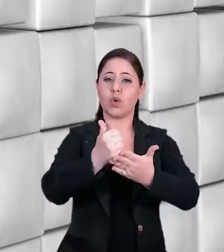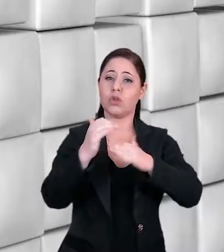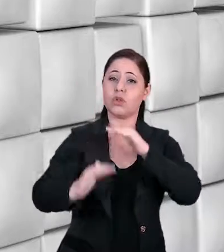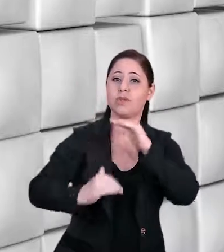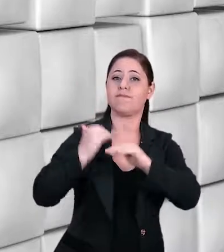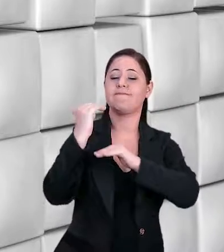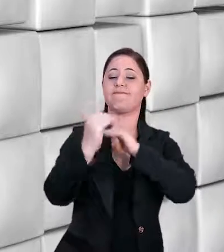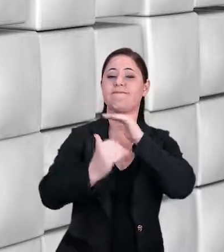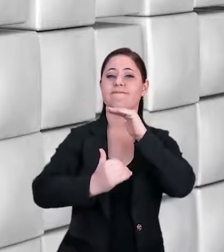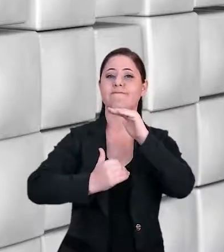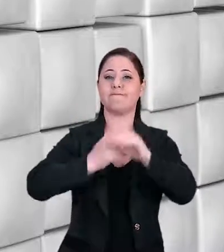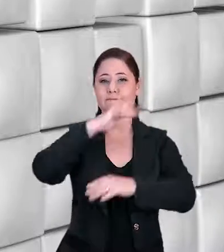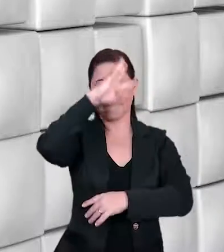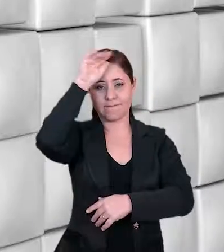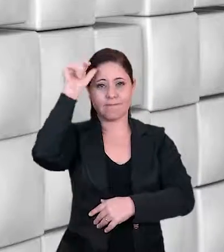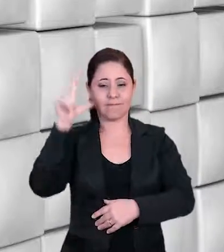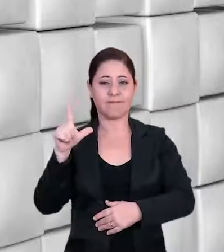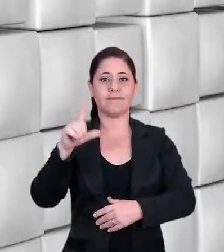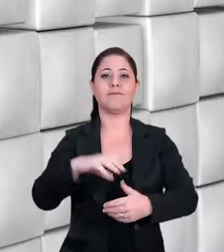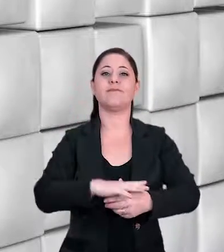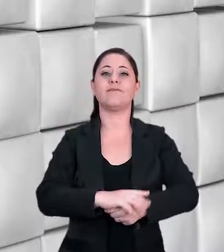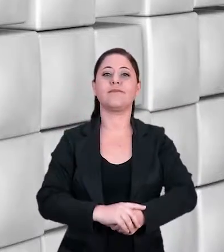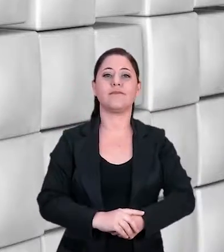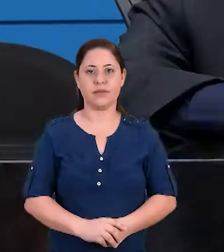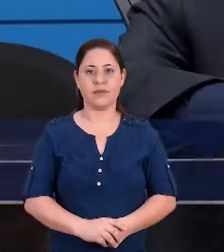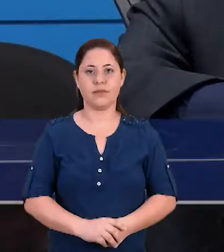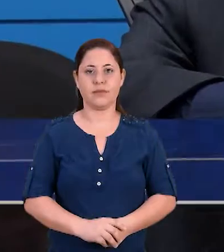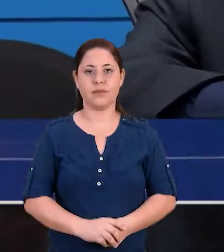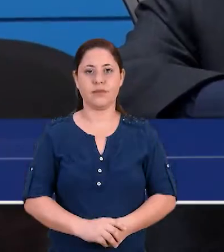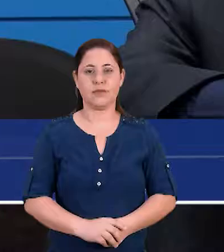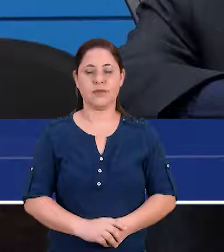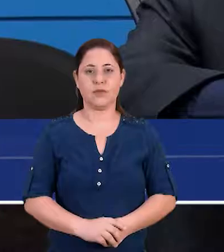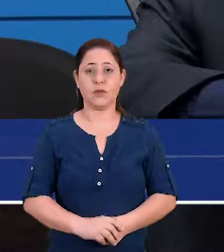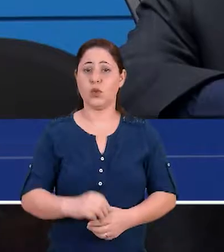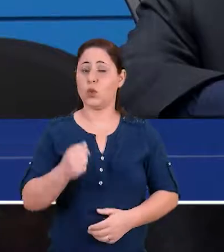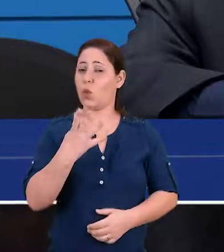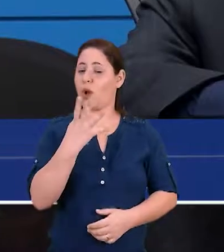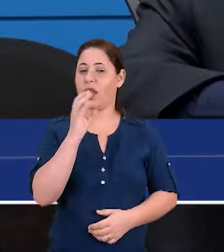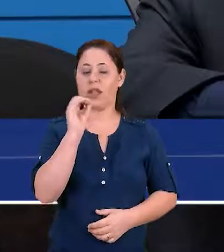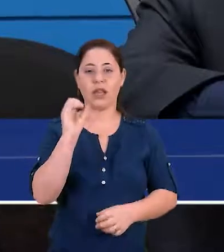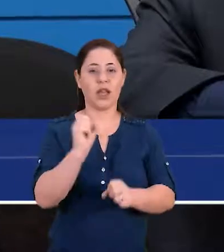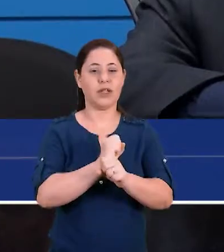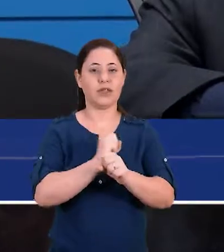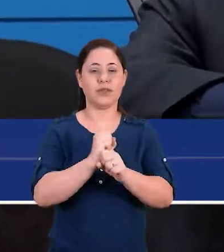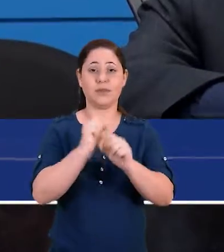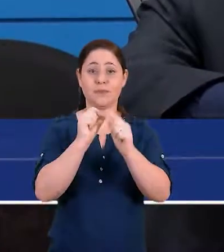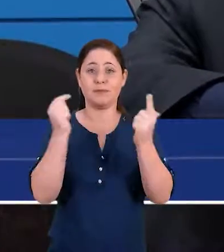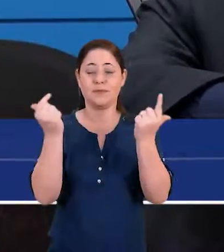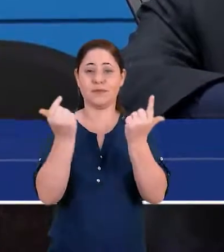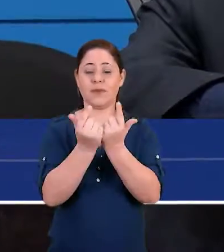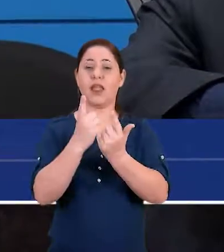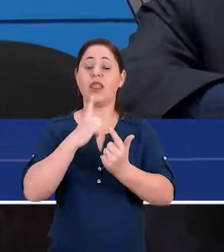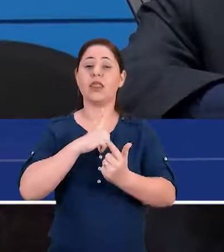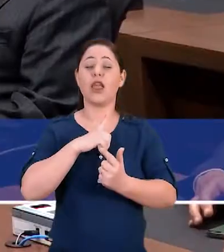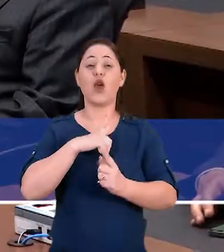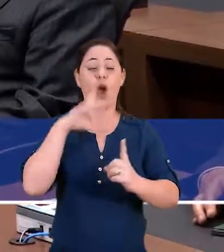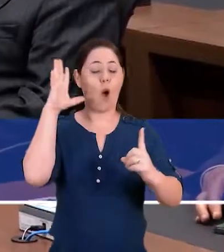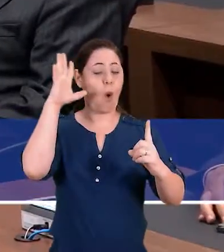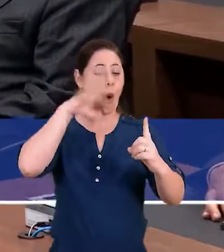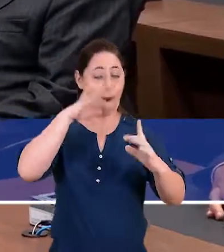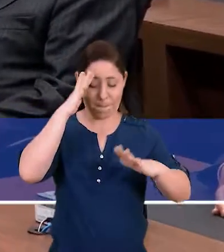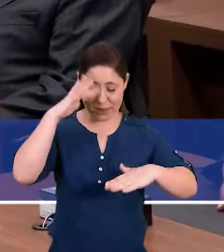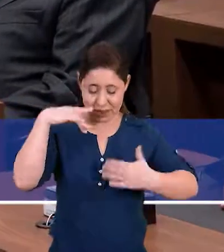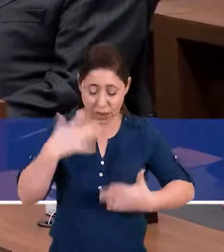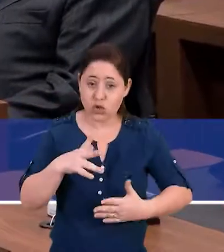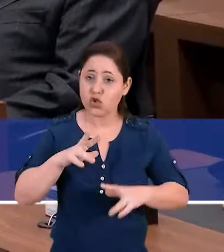contribuiu para o desenvolvimento de Mato Grosso do Sul. As comemorações dos 40 anos da Assembleia Legislativa têm